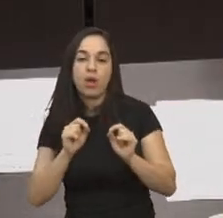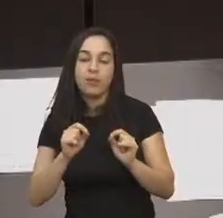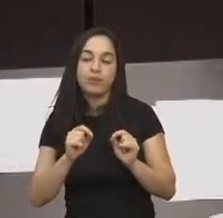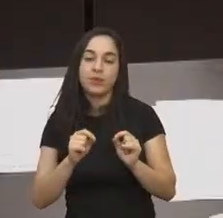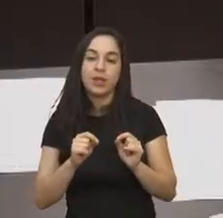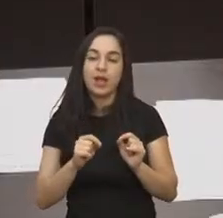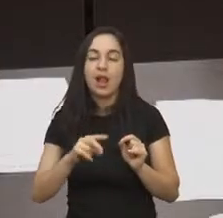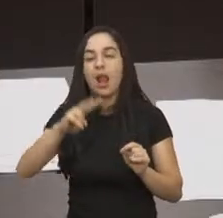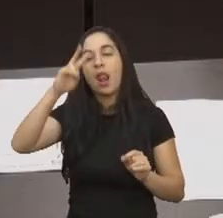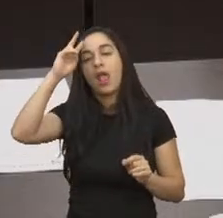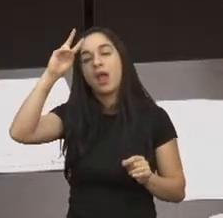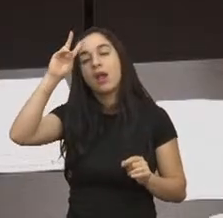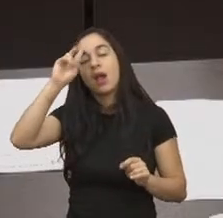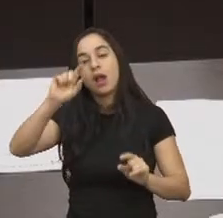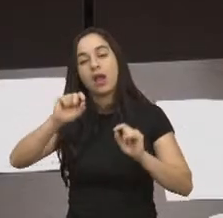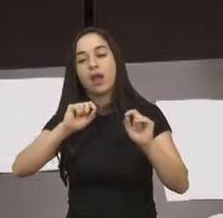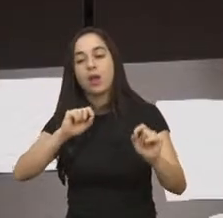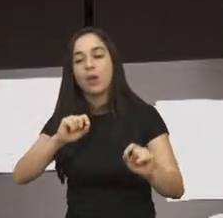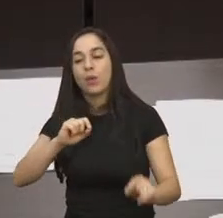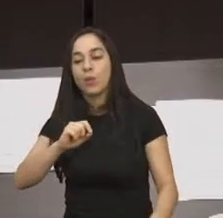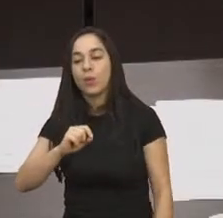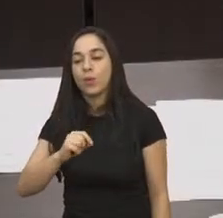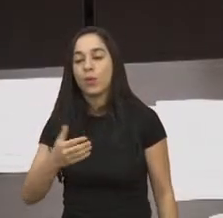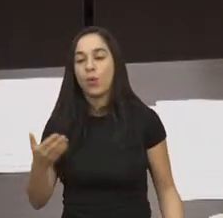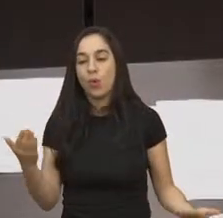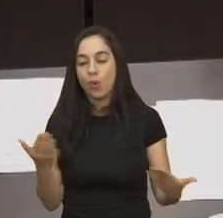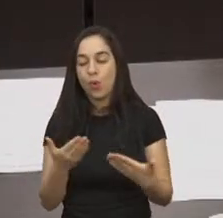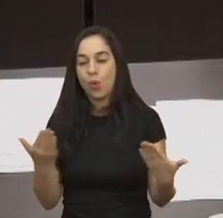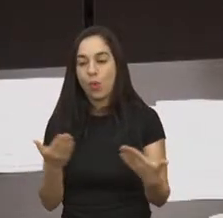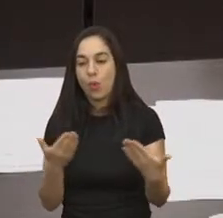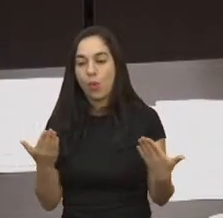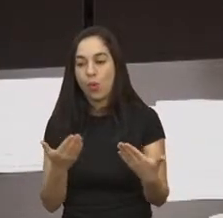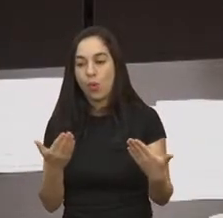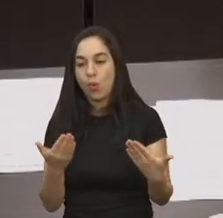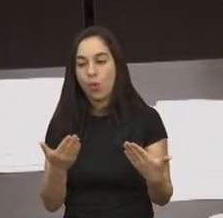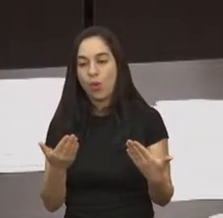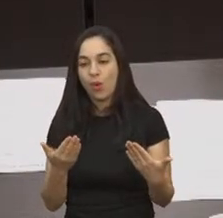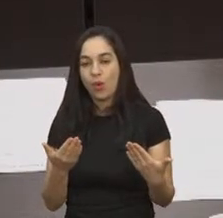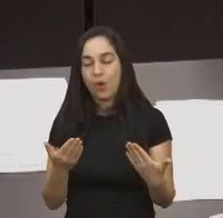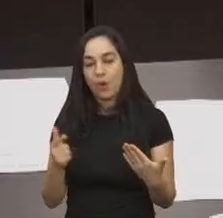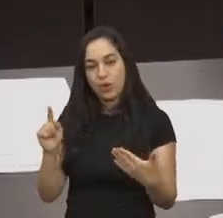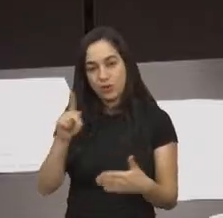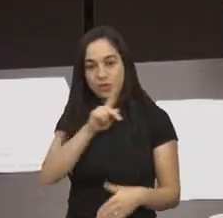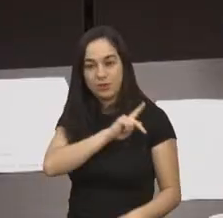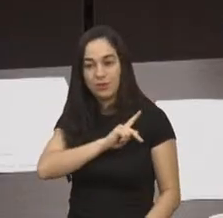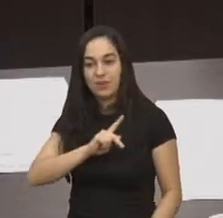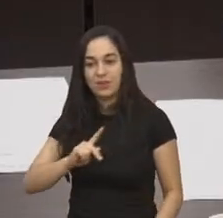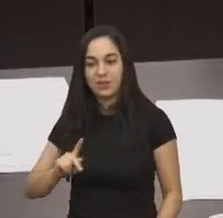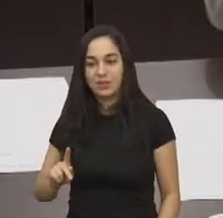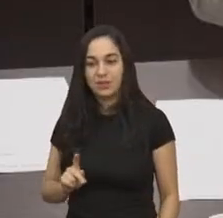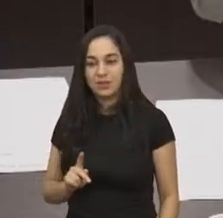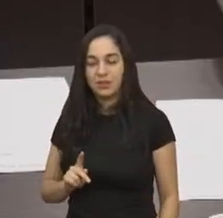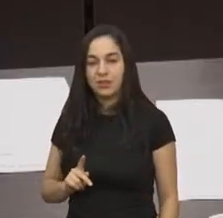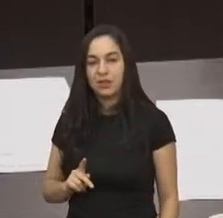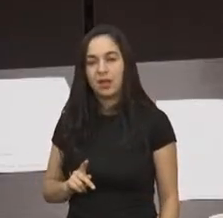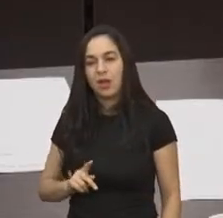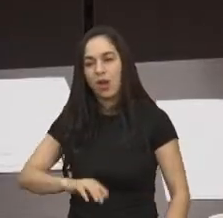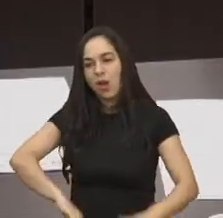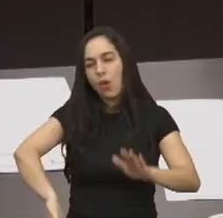lembrar falas do cidadão que hoje atua a cadeira de presidente. É só isso? E qual é o